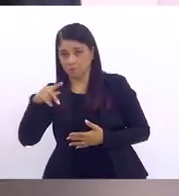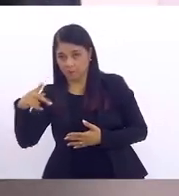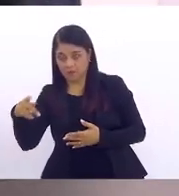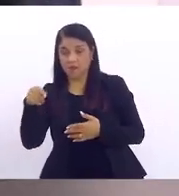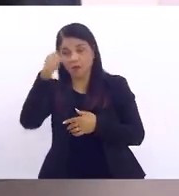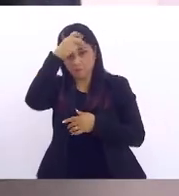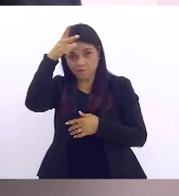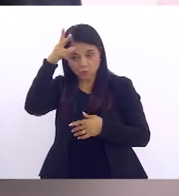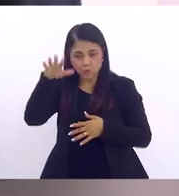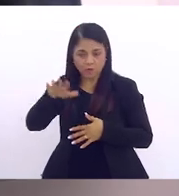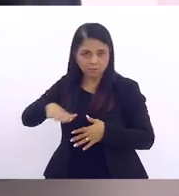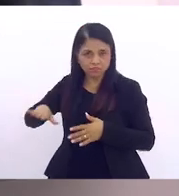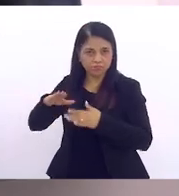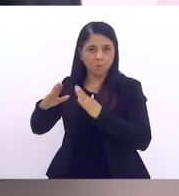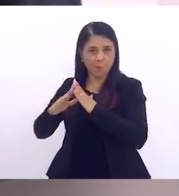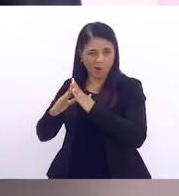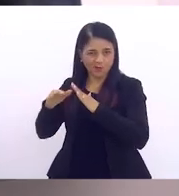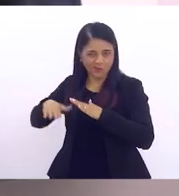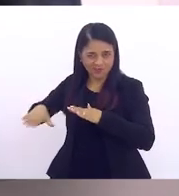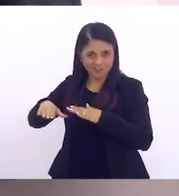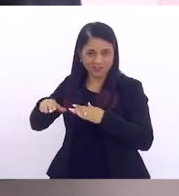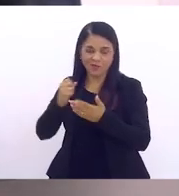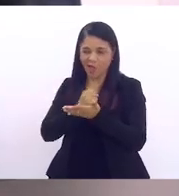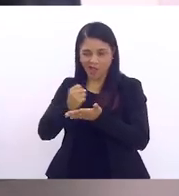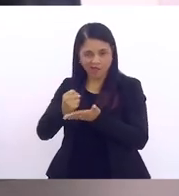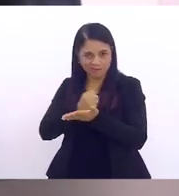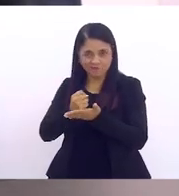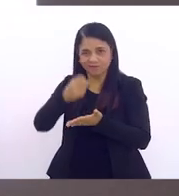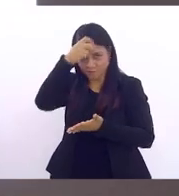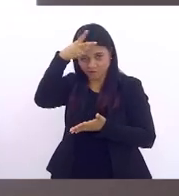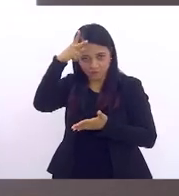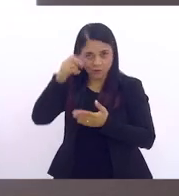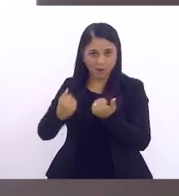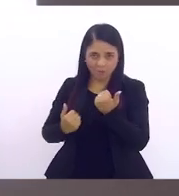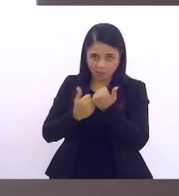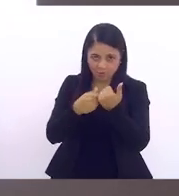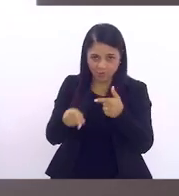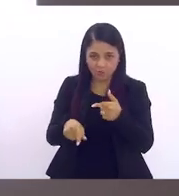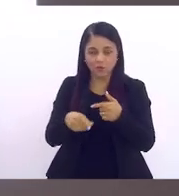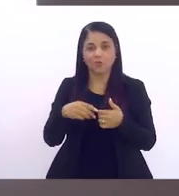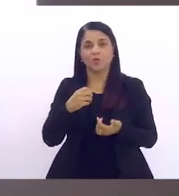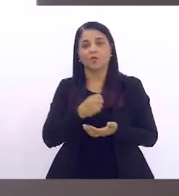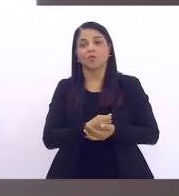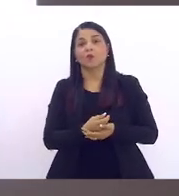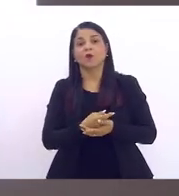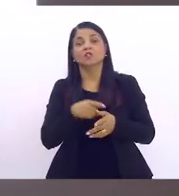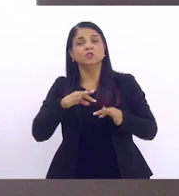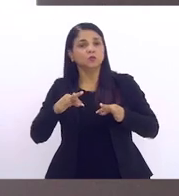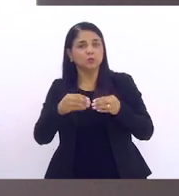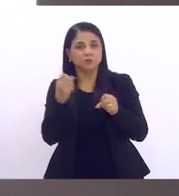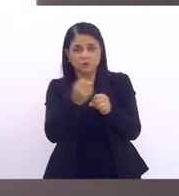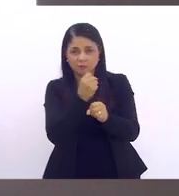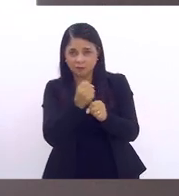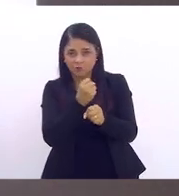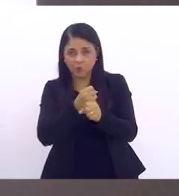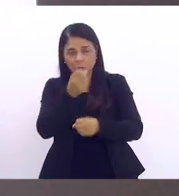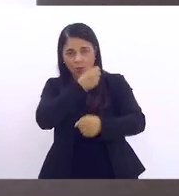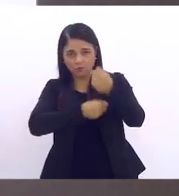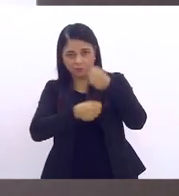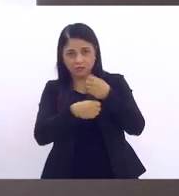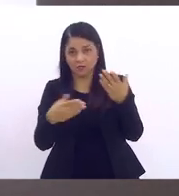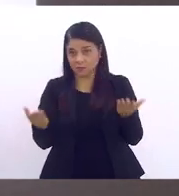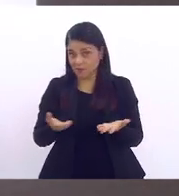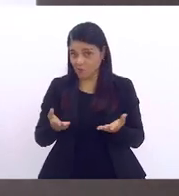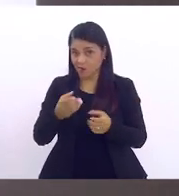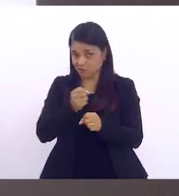ajudou a contratar essas pessoas que é uma informação que eu gosto de ressaltar porque enfim todas essas obras que nós realizamos ano passado e esse